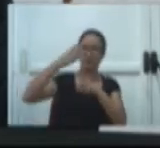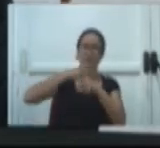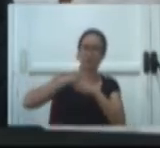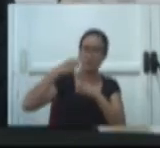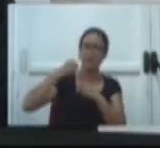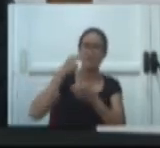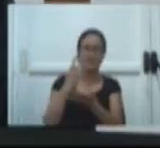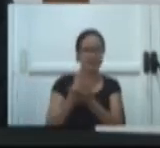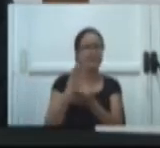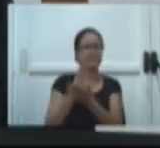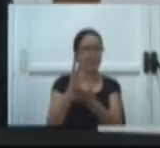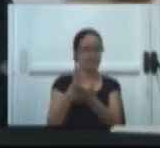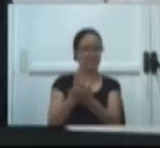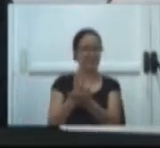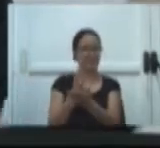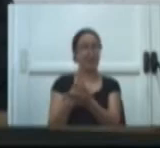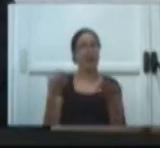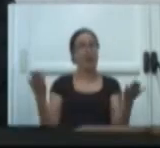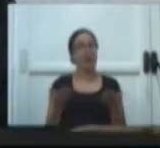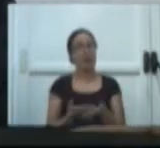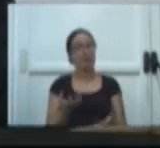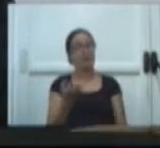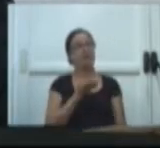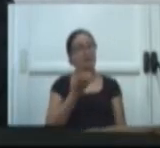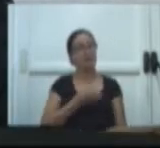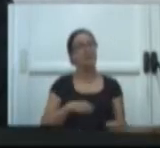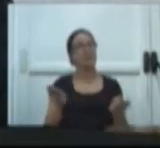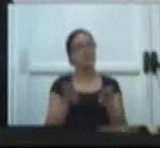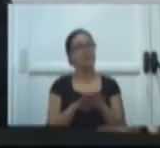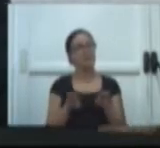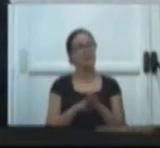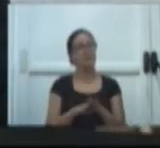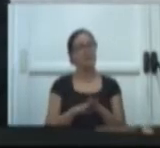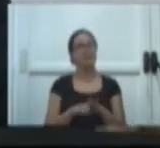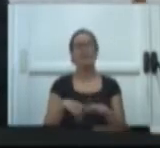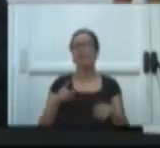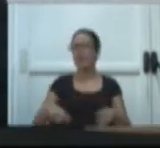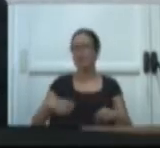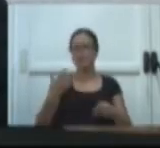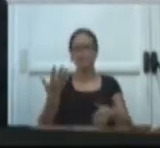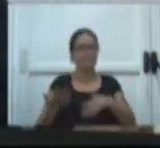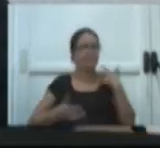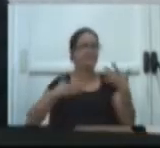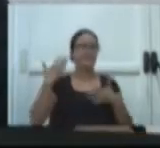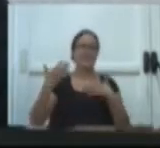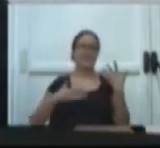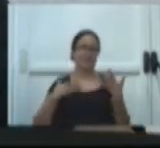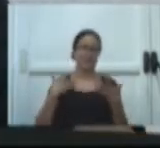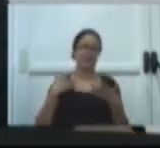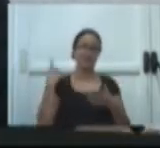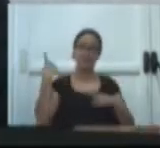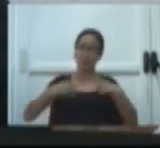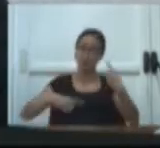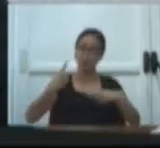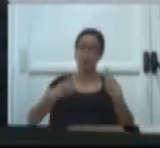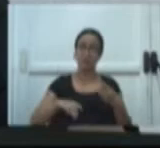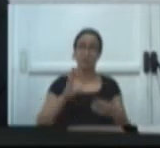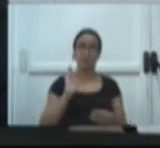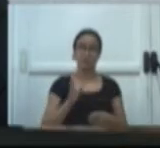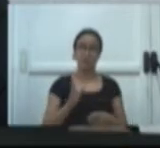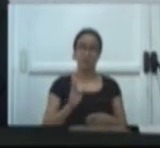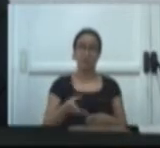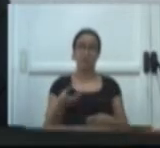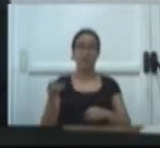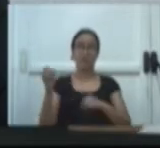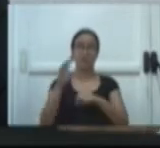na mão, né, companheiro? É motivo de muita alegria, e eu peço aos vereadores dessa casa. Foi muito discutido o caso da dengue. A